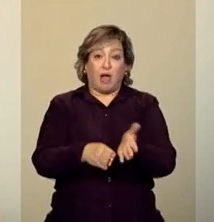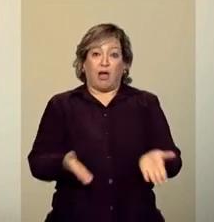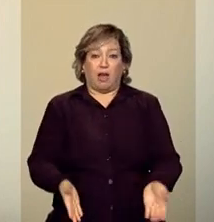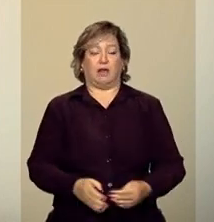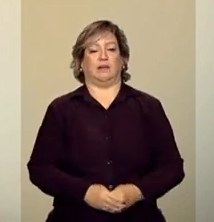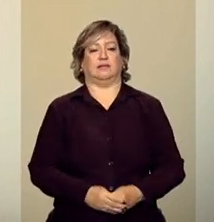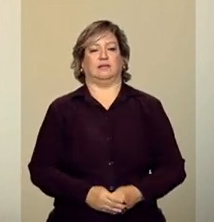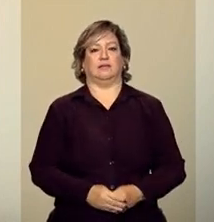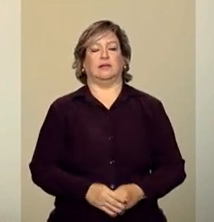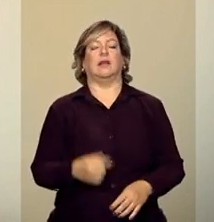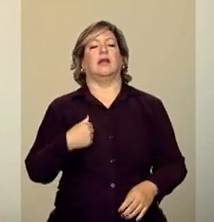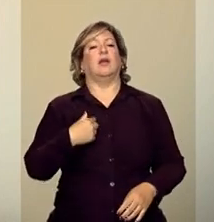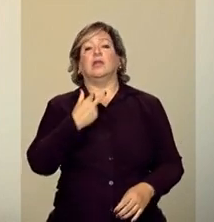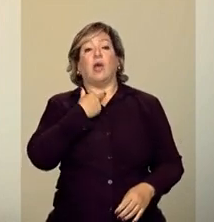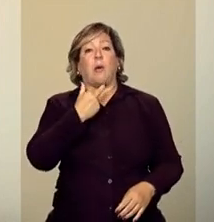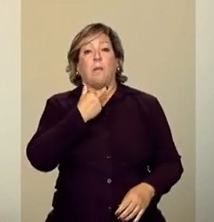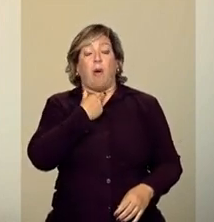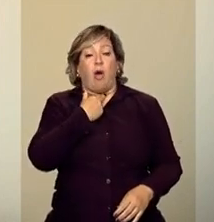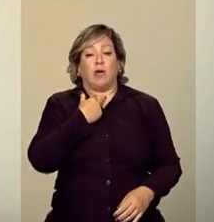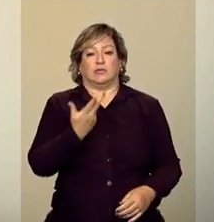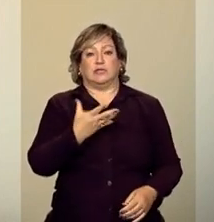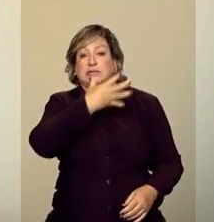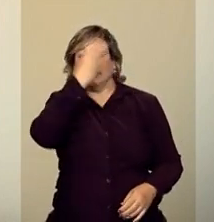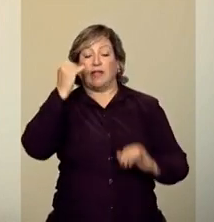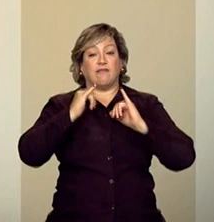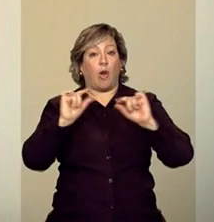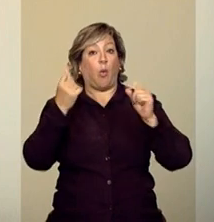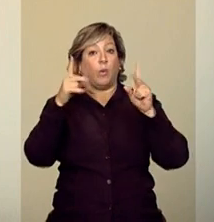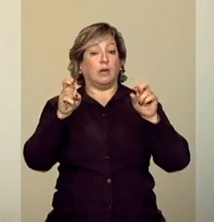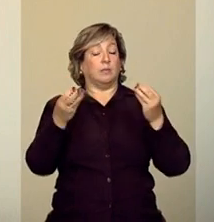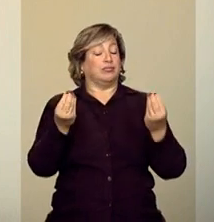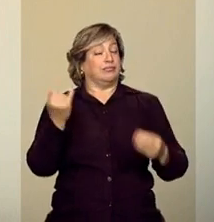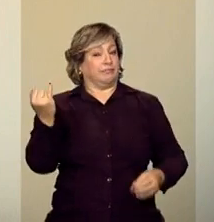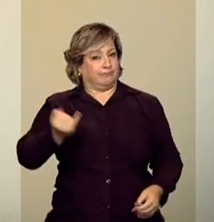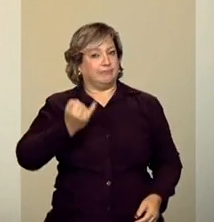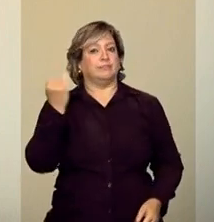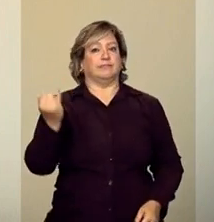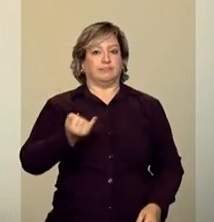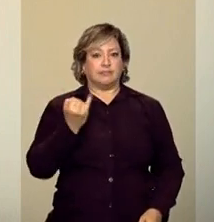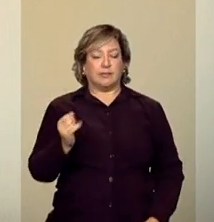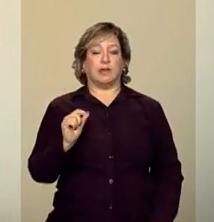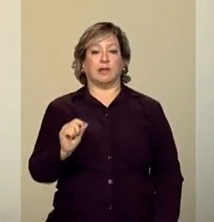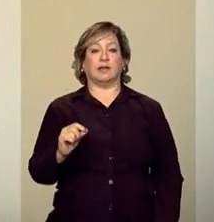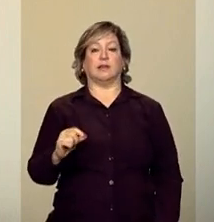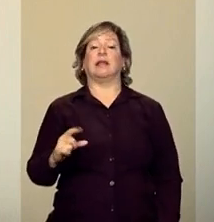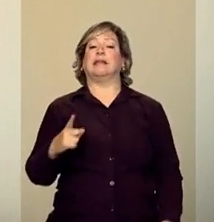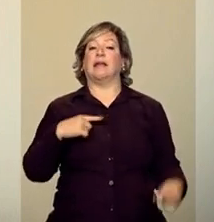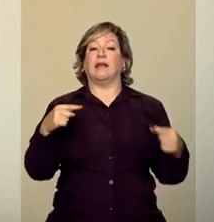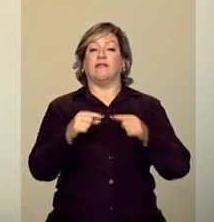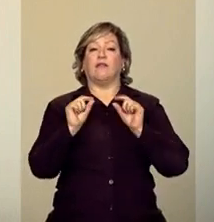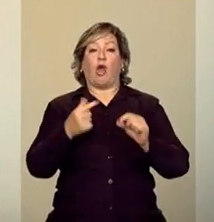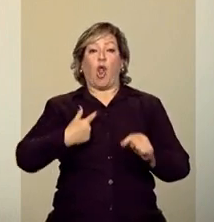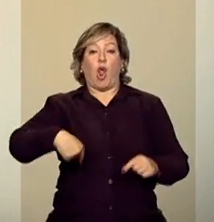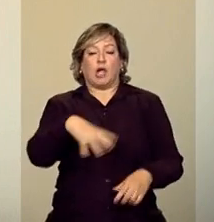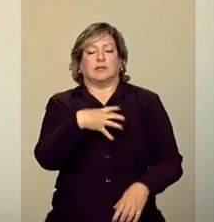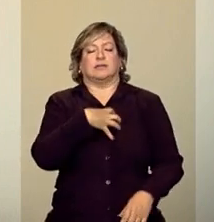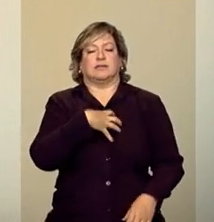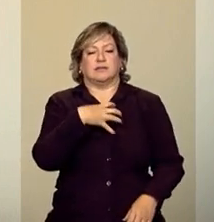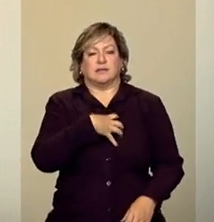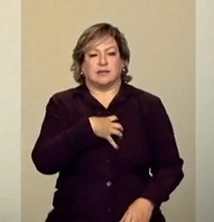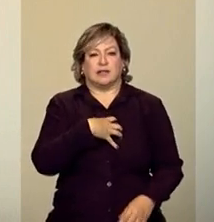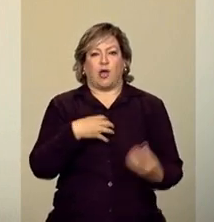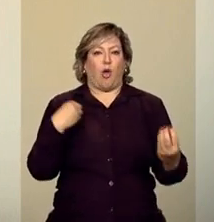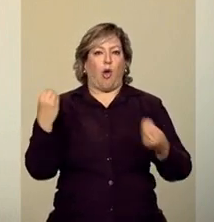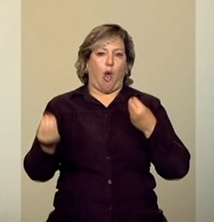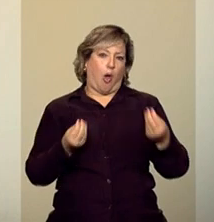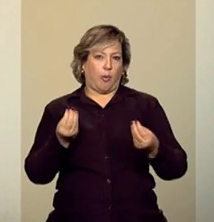Não posso deixar de mencionar um tema muito importante que tem a ver com a nossa alma e o nosso jeito